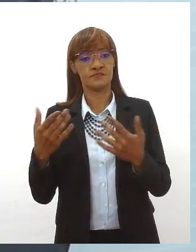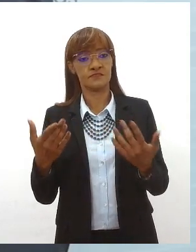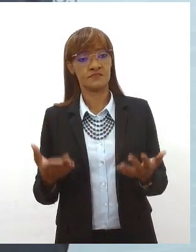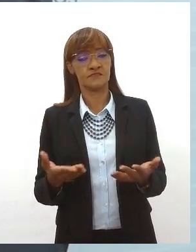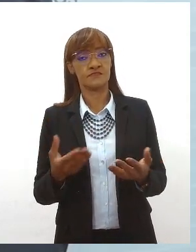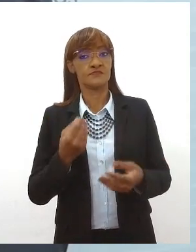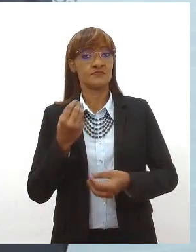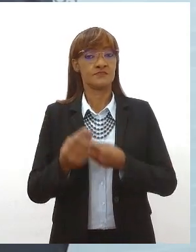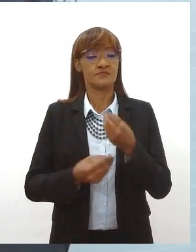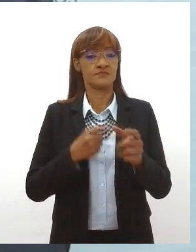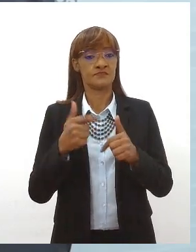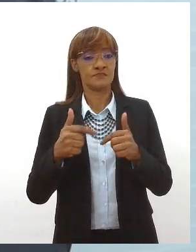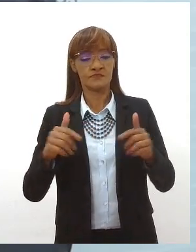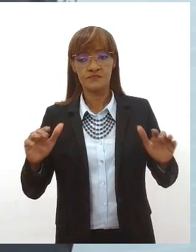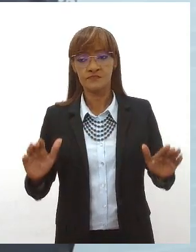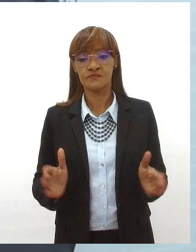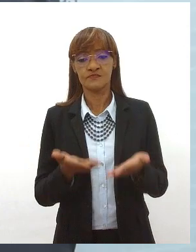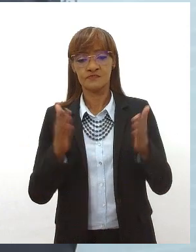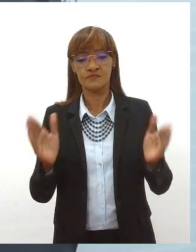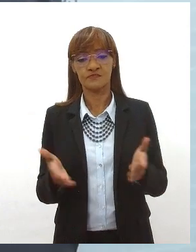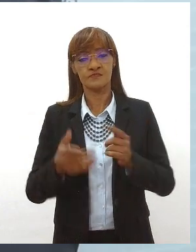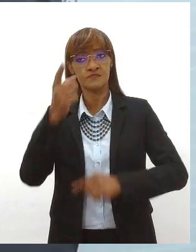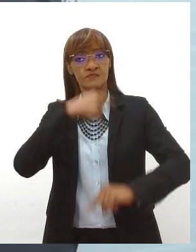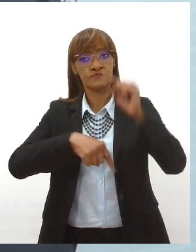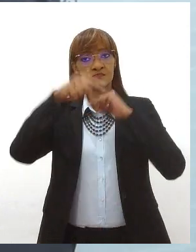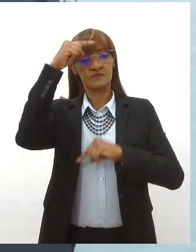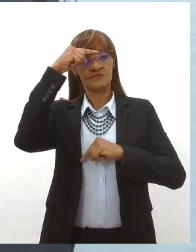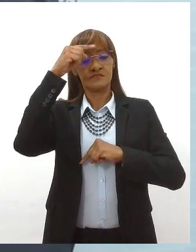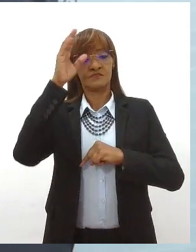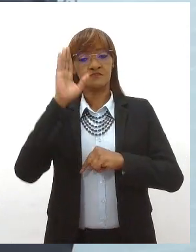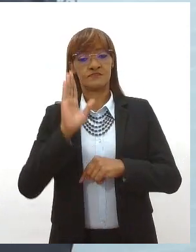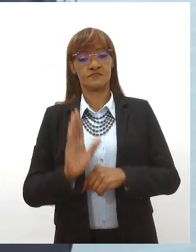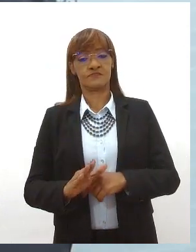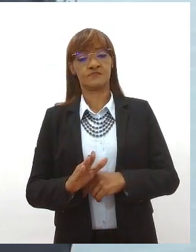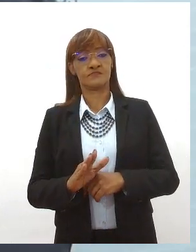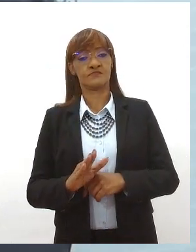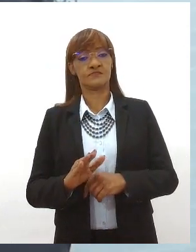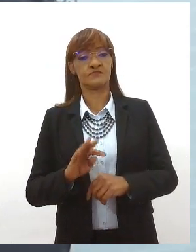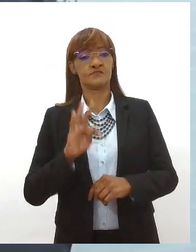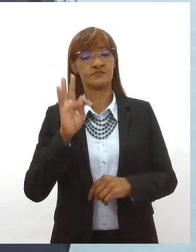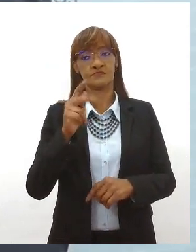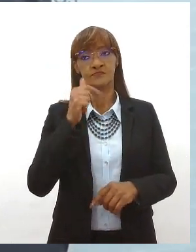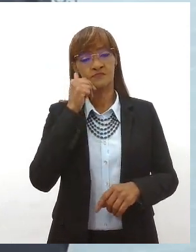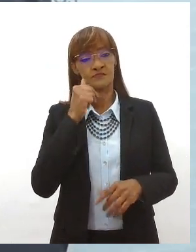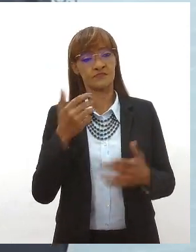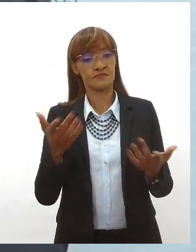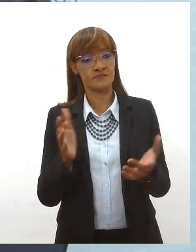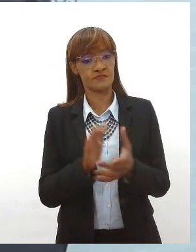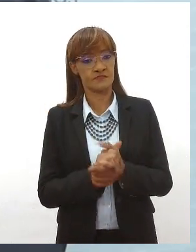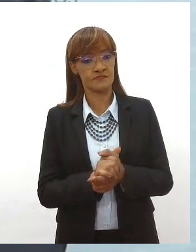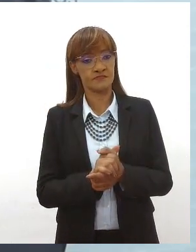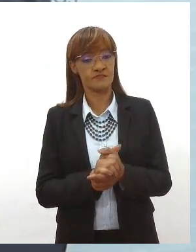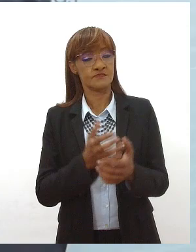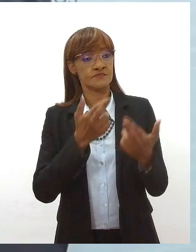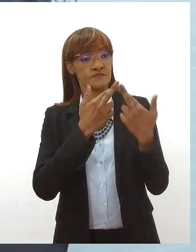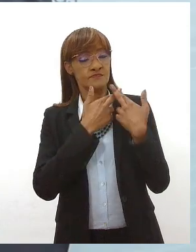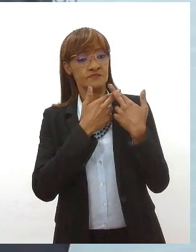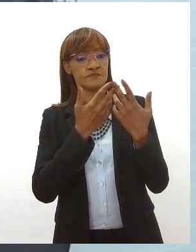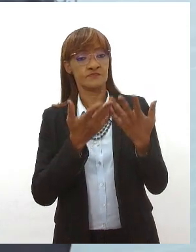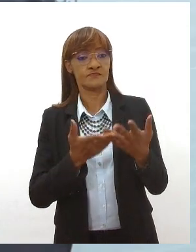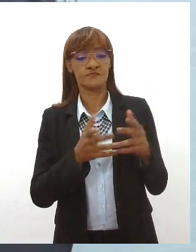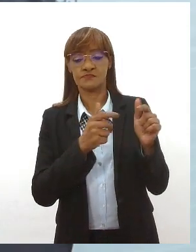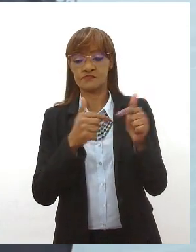a Revolução Russa. E as mulheres sempre foram protagonistas aí nas lutas sociais, na luta a favor